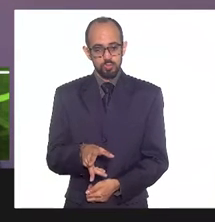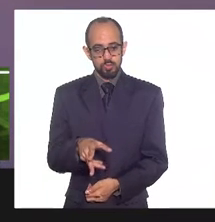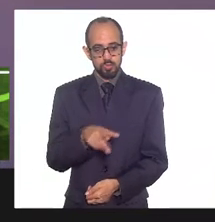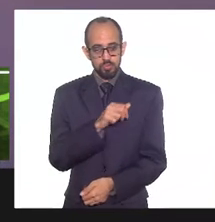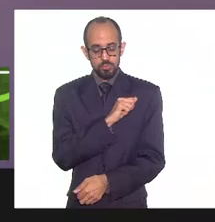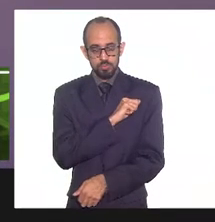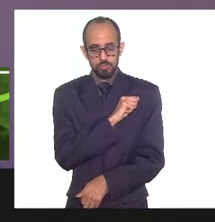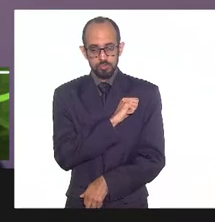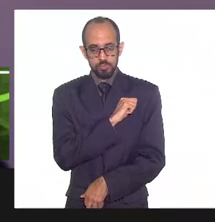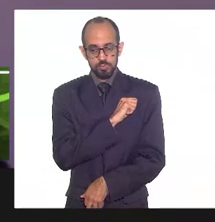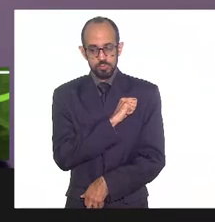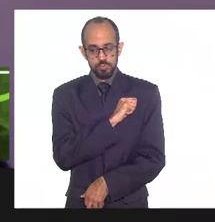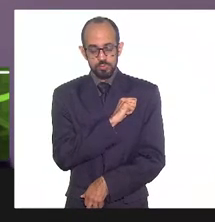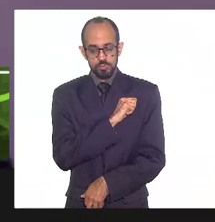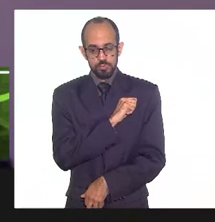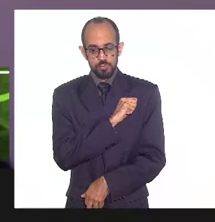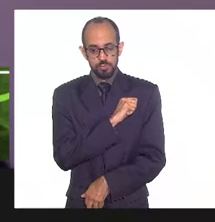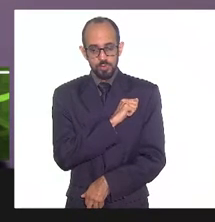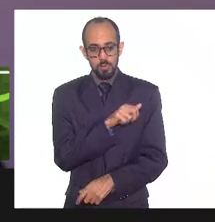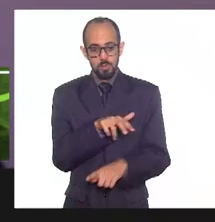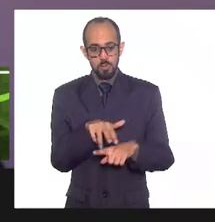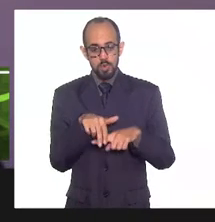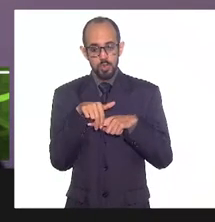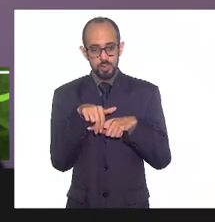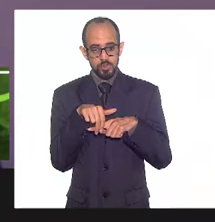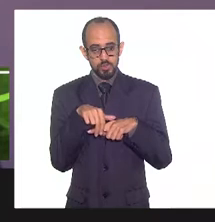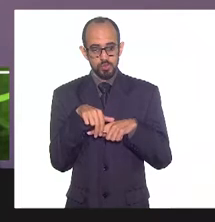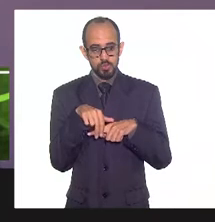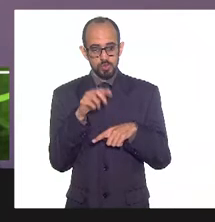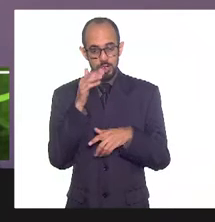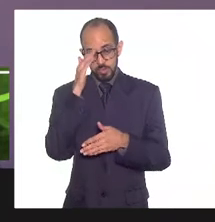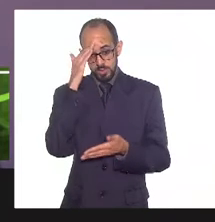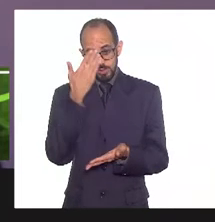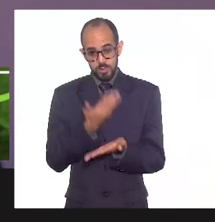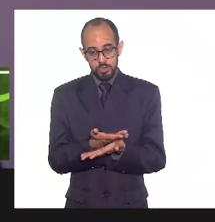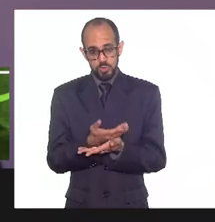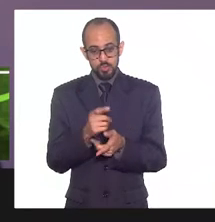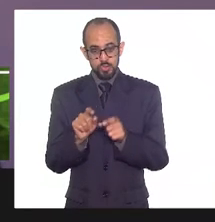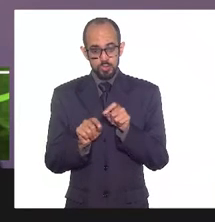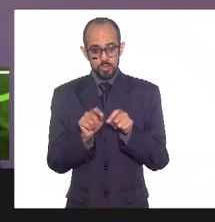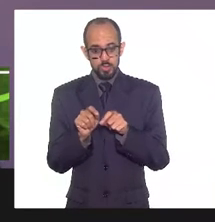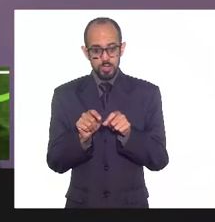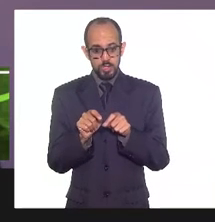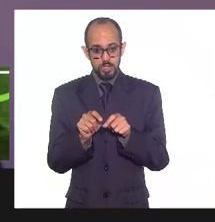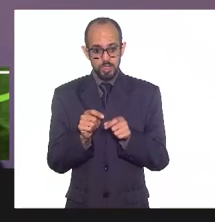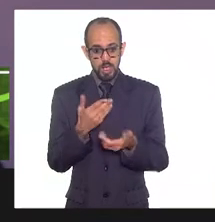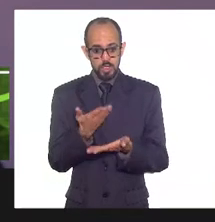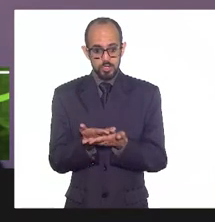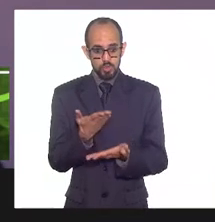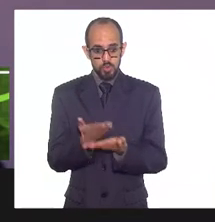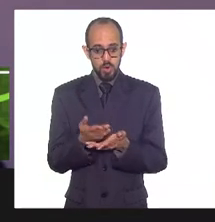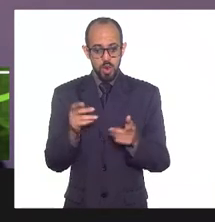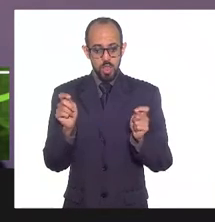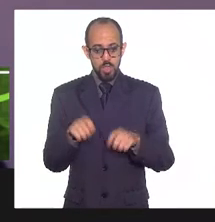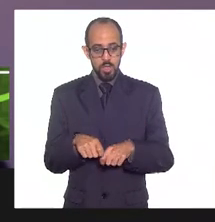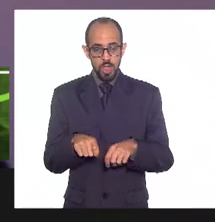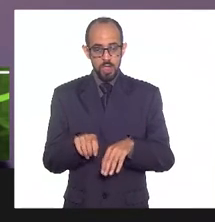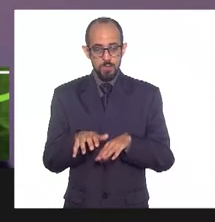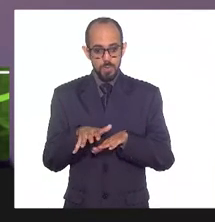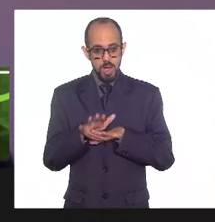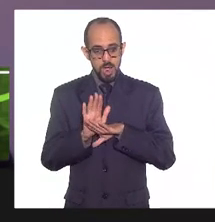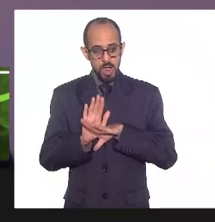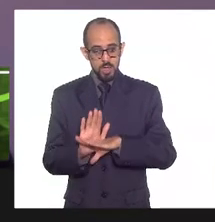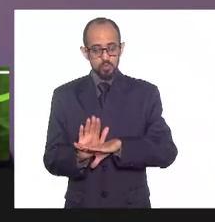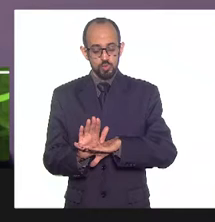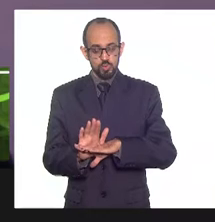alunos por esse motivo eu acredito que a escola de artes visuais pode sim contribuir muito para a